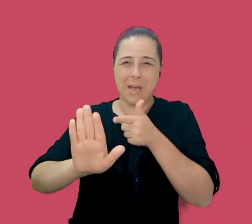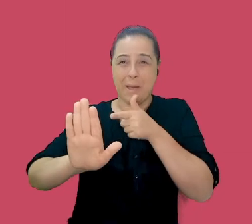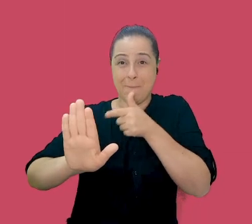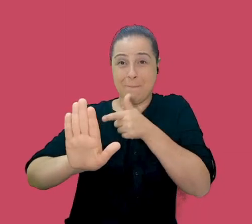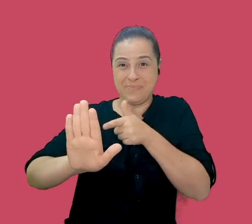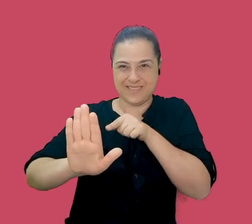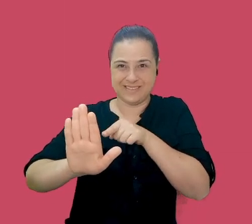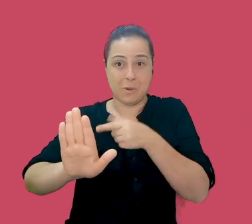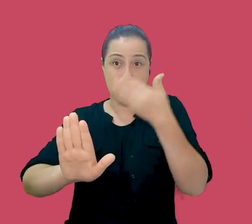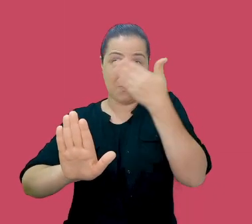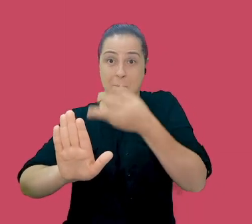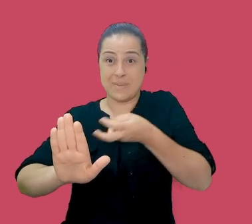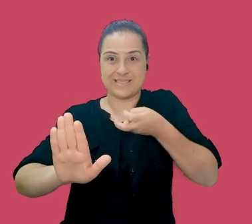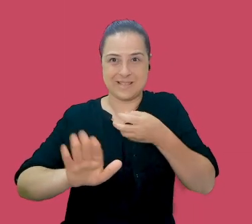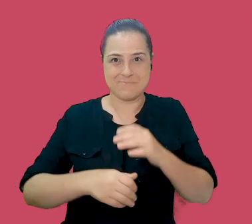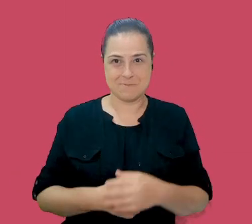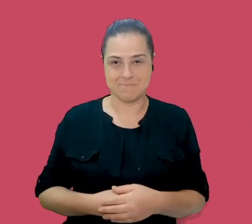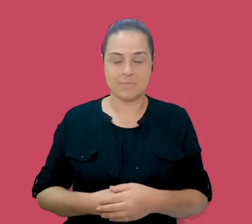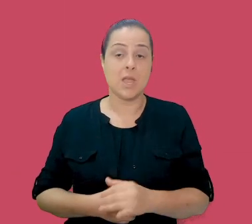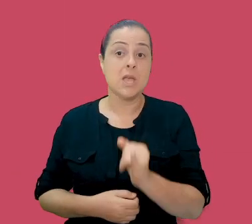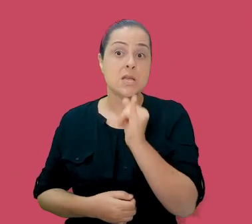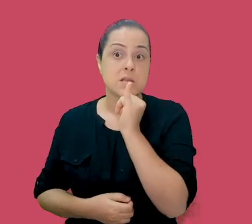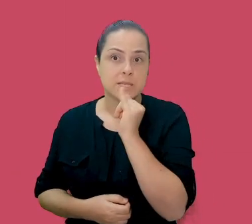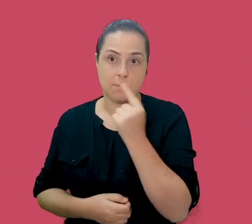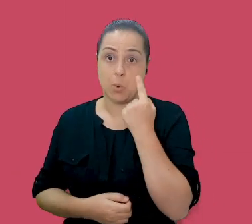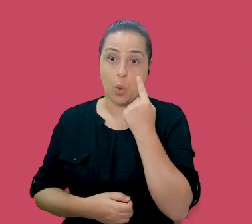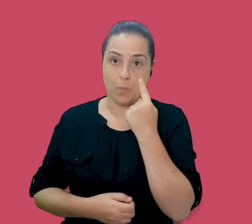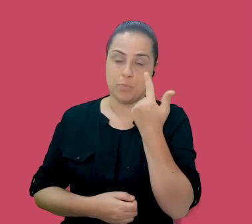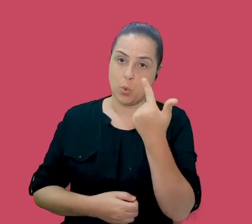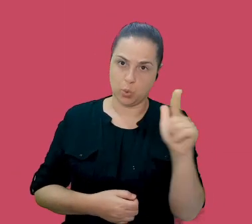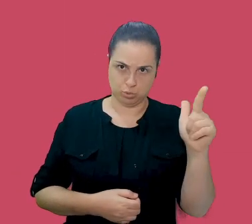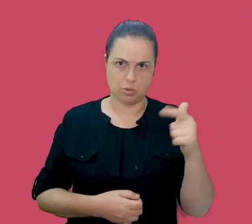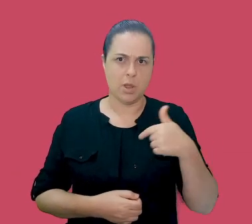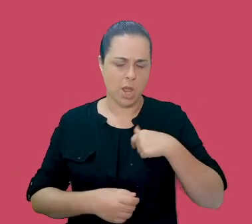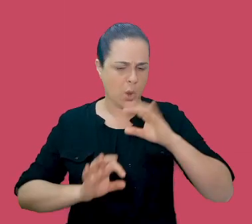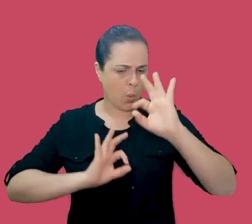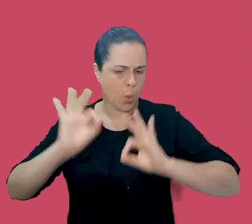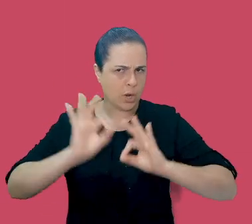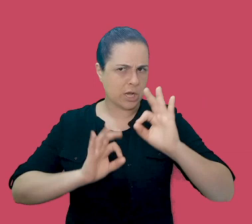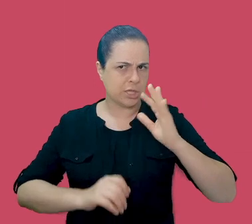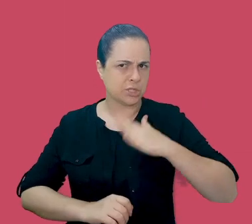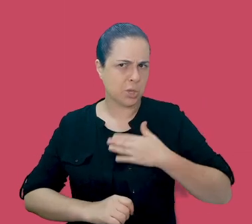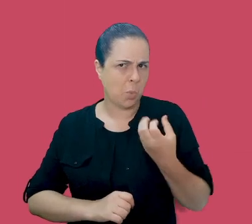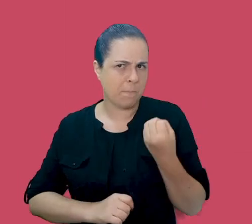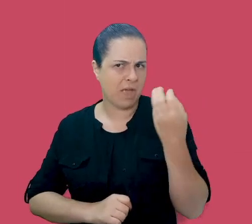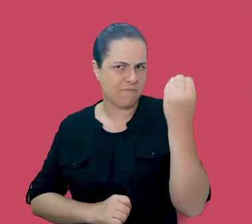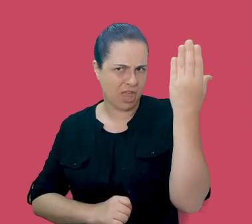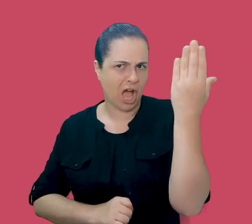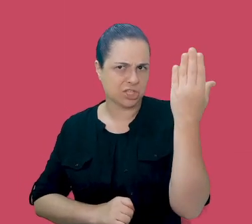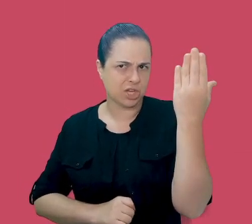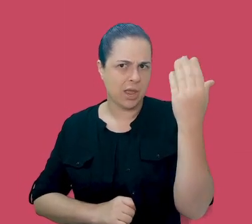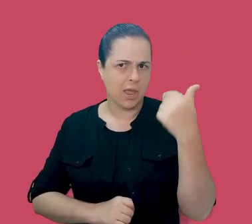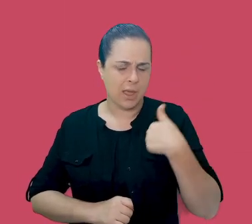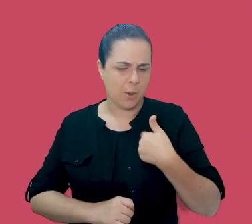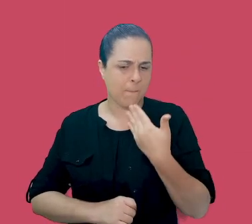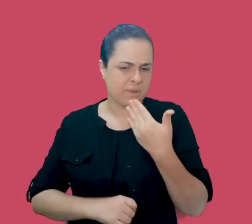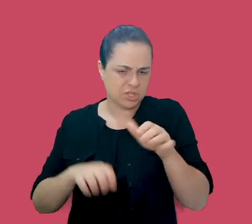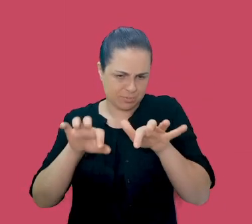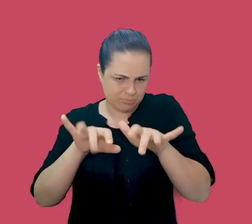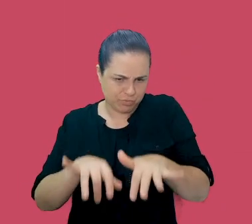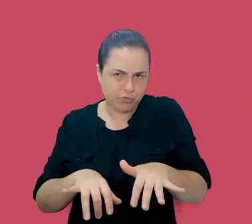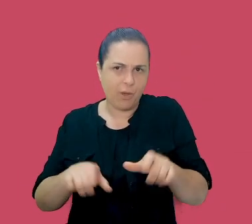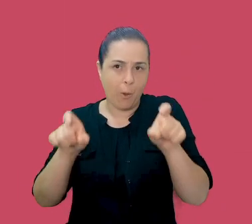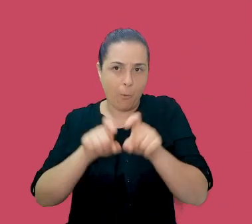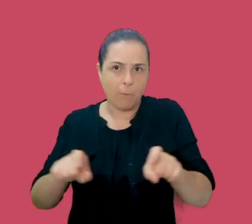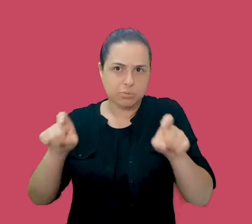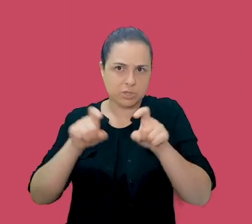coisa que eu fiz, eu estou preparando uma viagem para o meio do ano, né? E aí eu pedi para ele criar um roteiro de viagens, né? Tem várias pessoas que